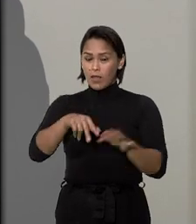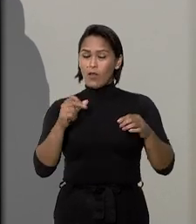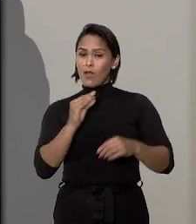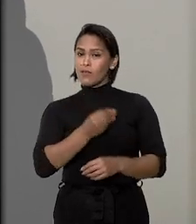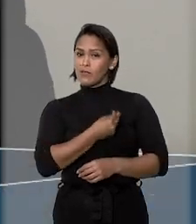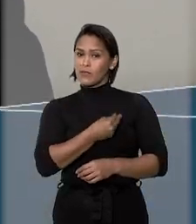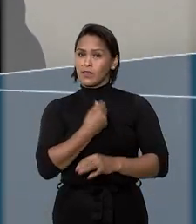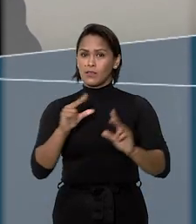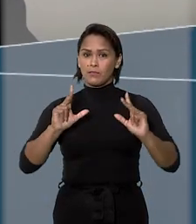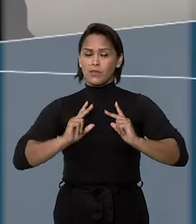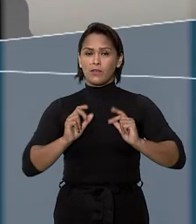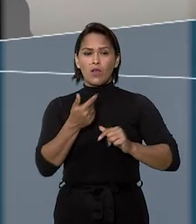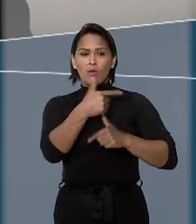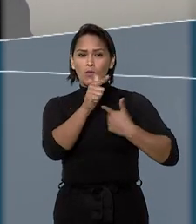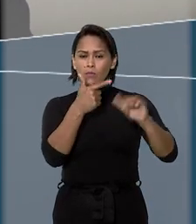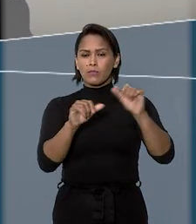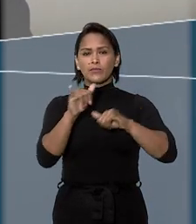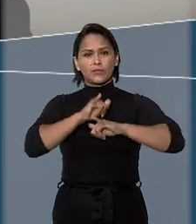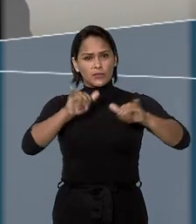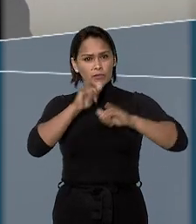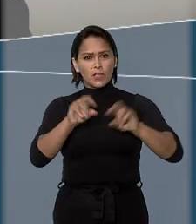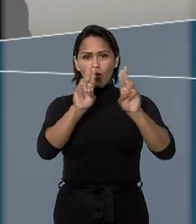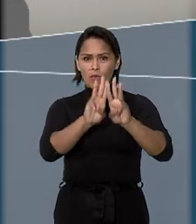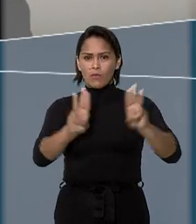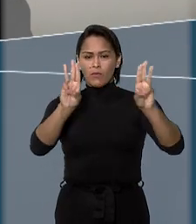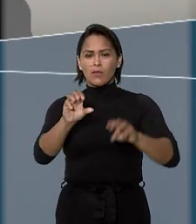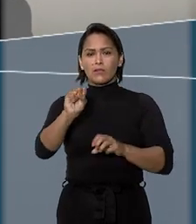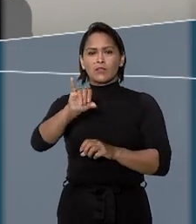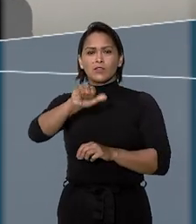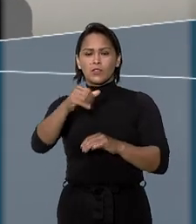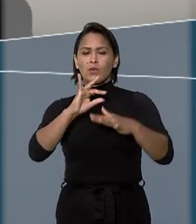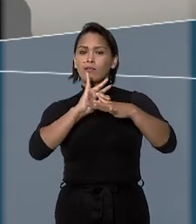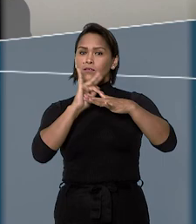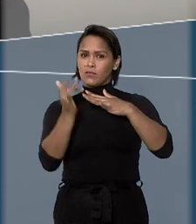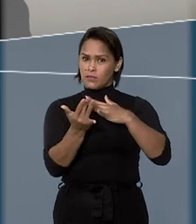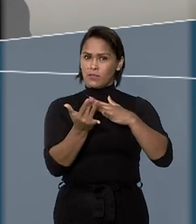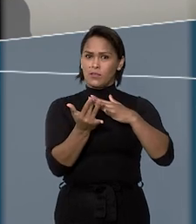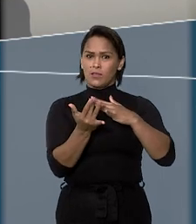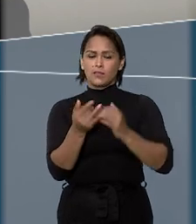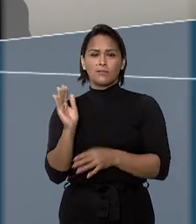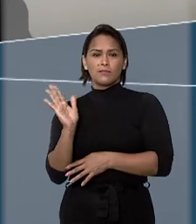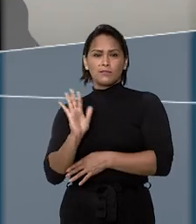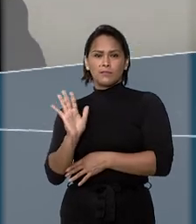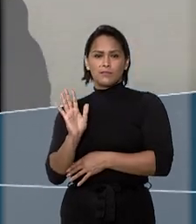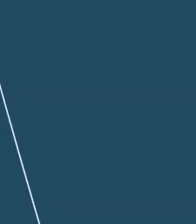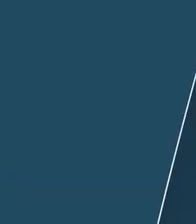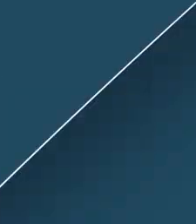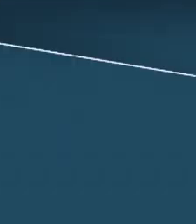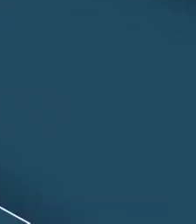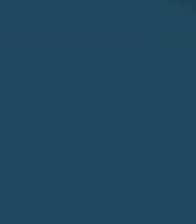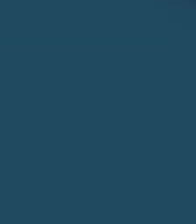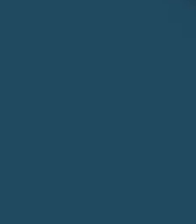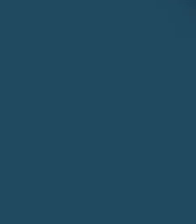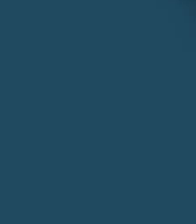pessoas. Você confere outras notícias no site do STJ e nas nossas redes sociais. Até a próxima!